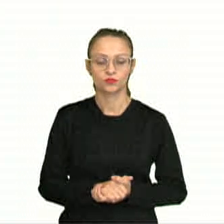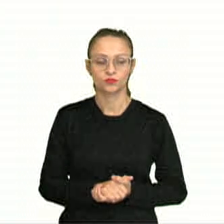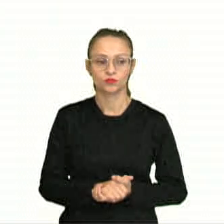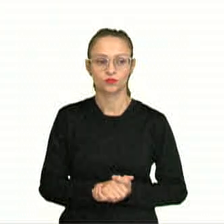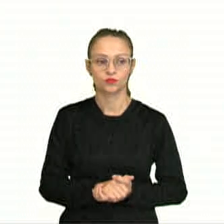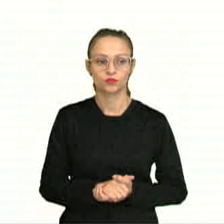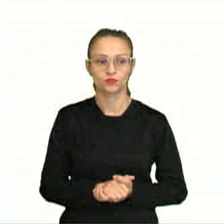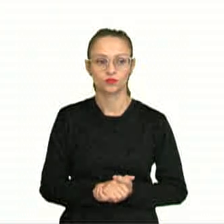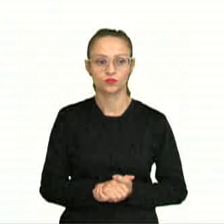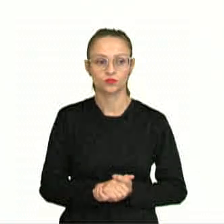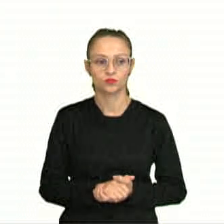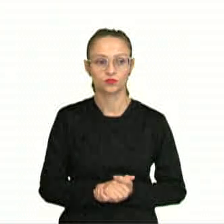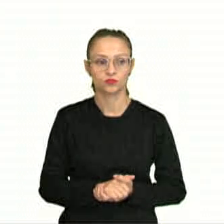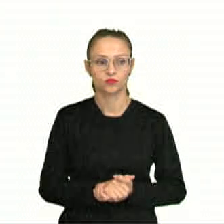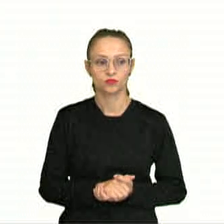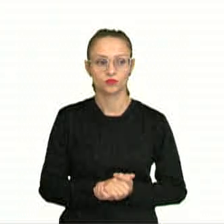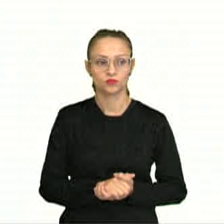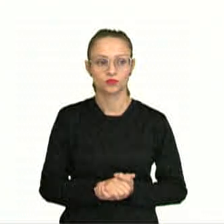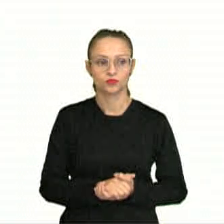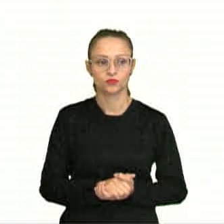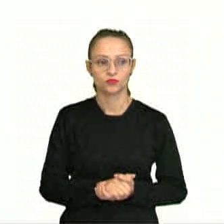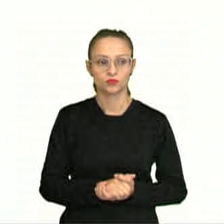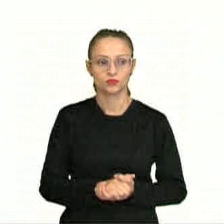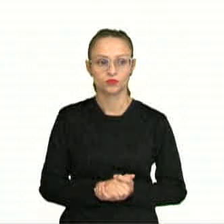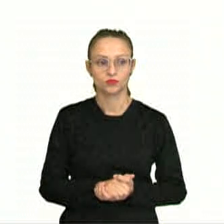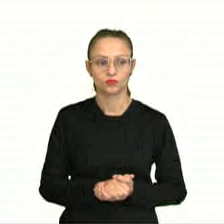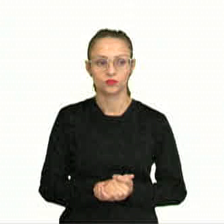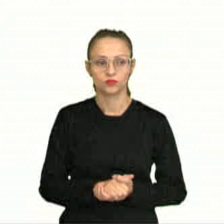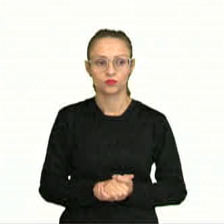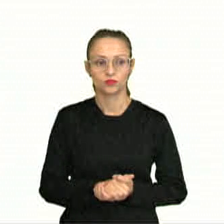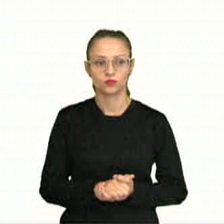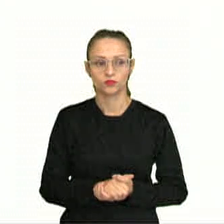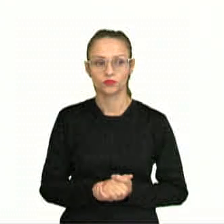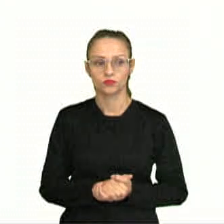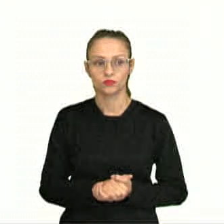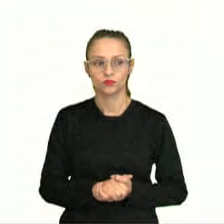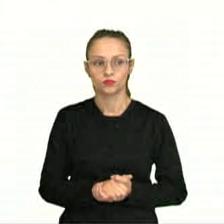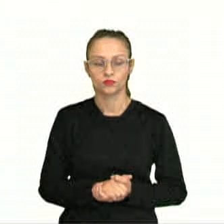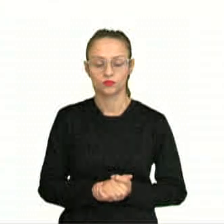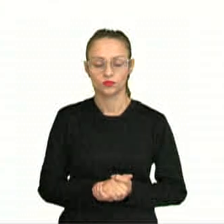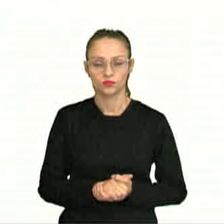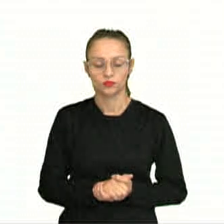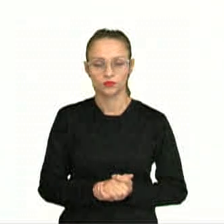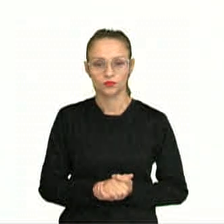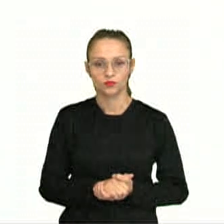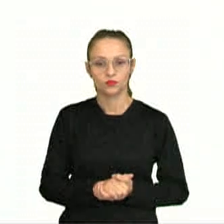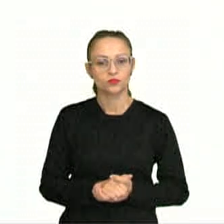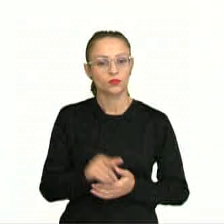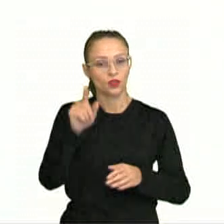es menos desordenada que la mía.